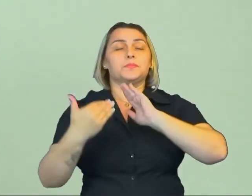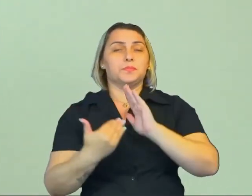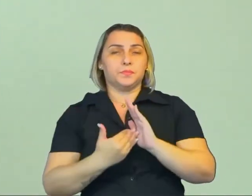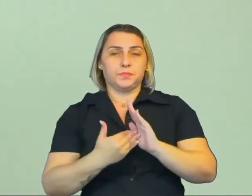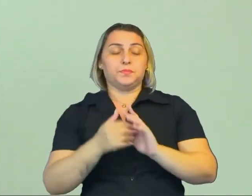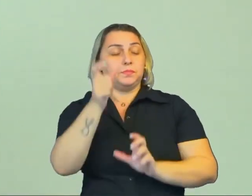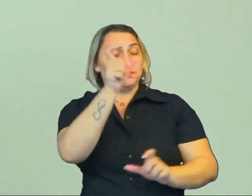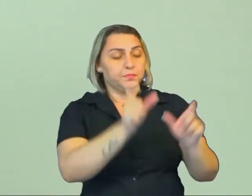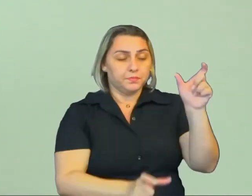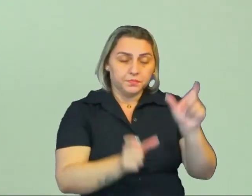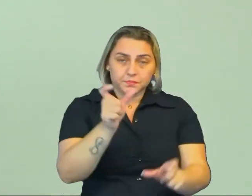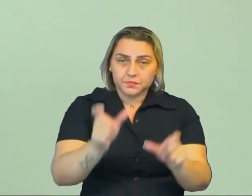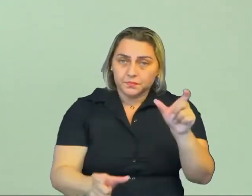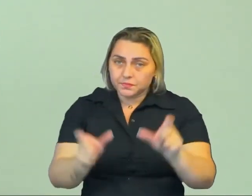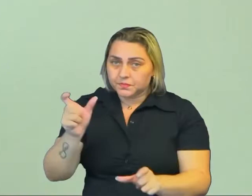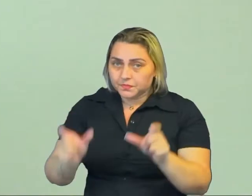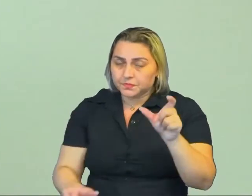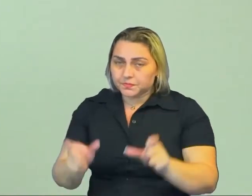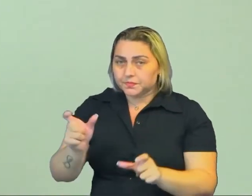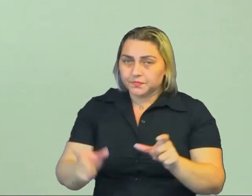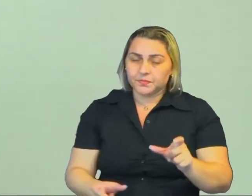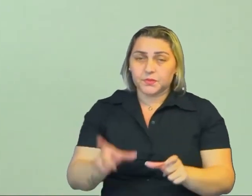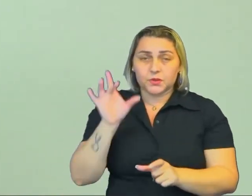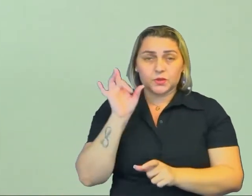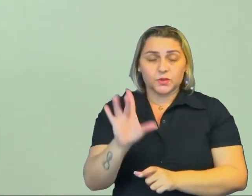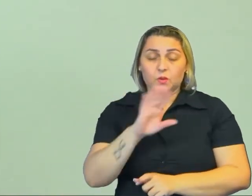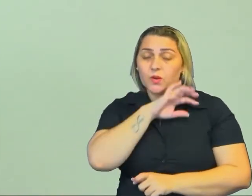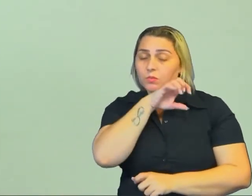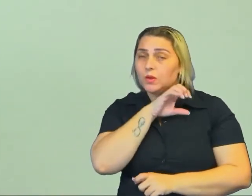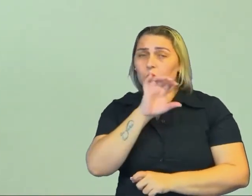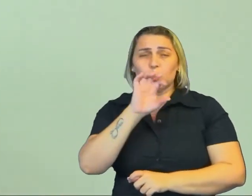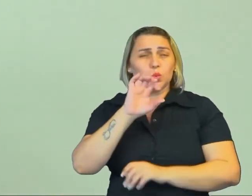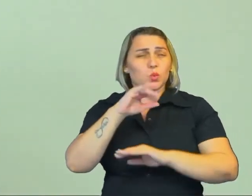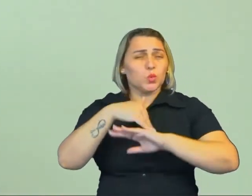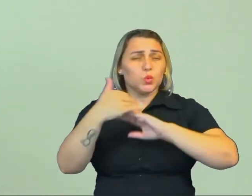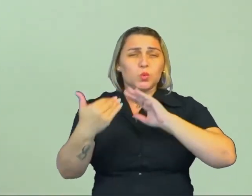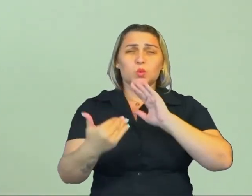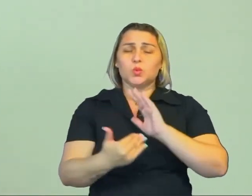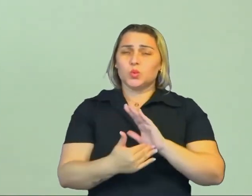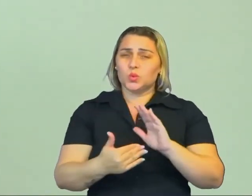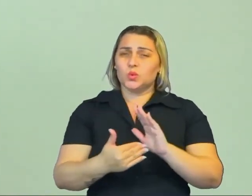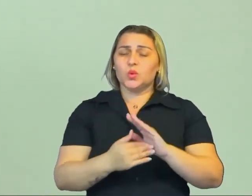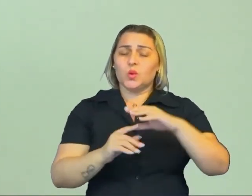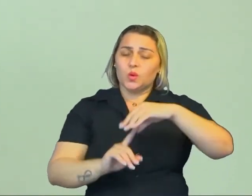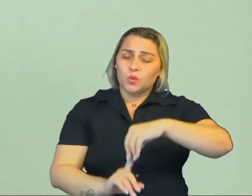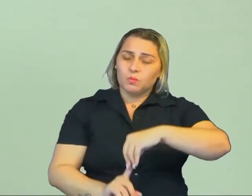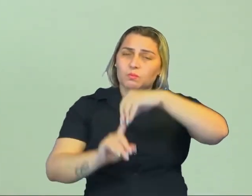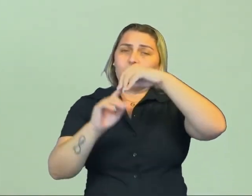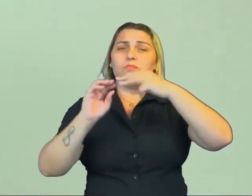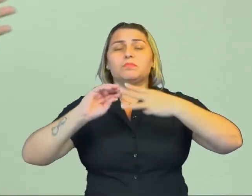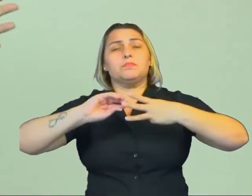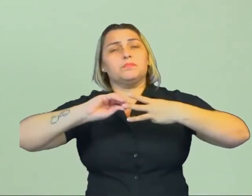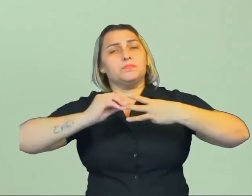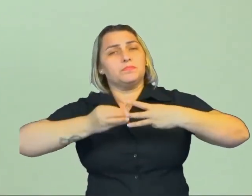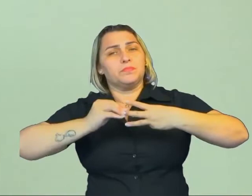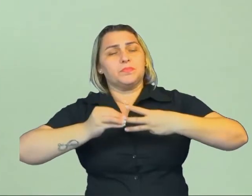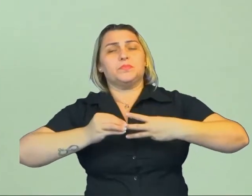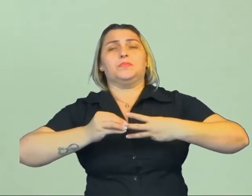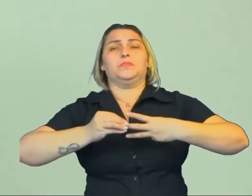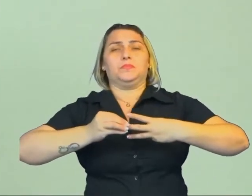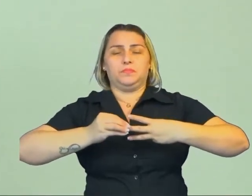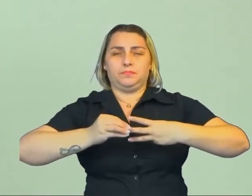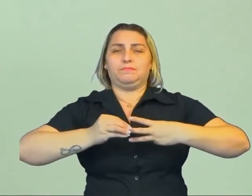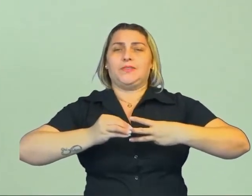todos os seres vivos, eu não estou falando só animal não, todos os seres vivos, como vieram de uma única célula, eles foram